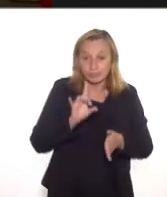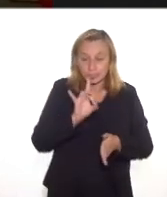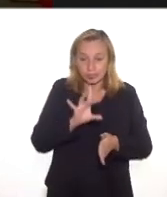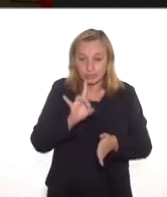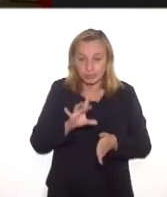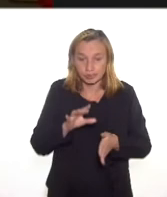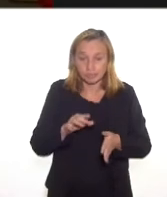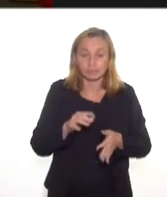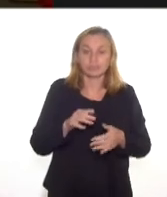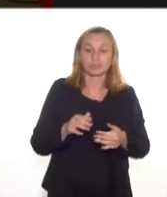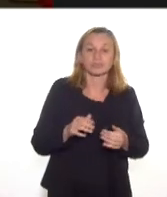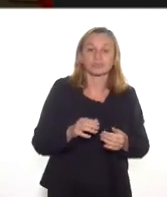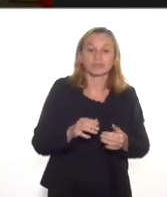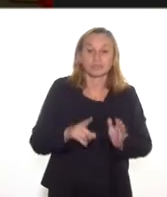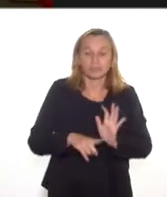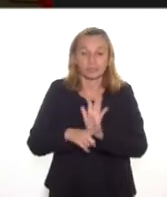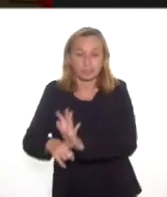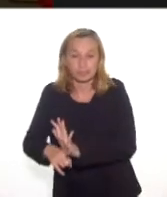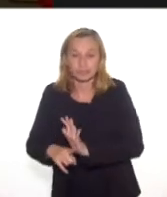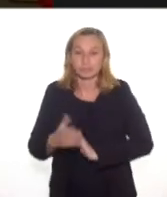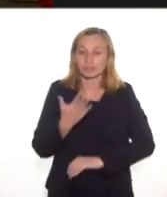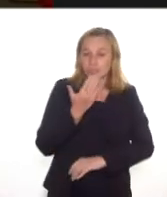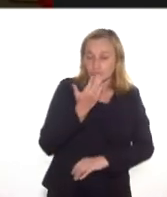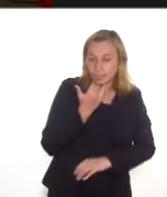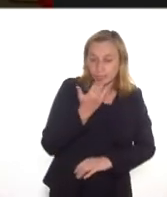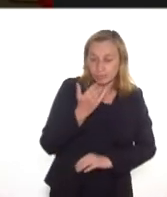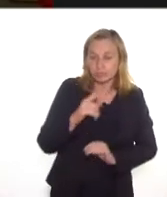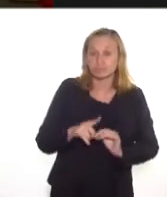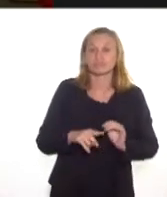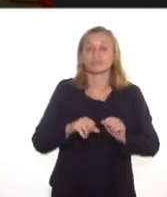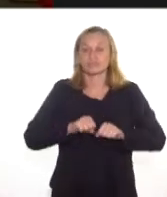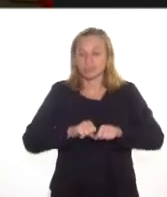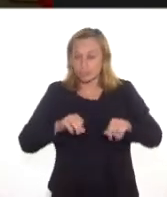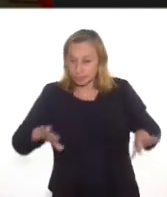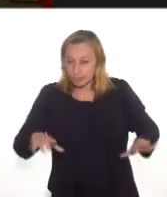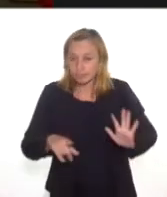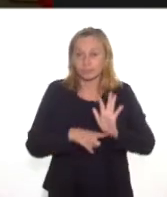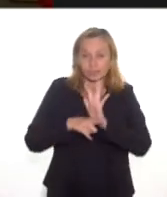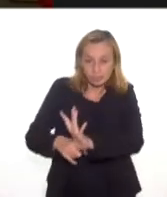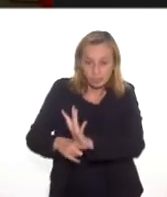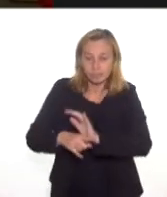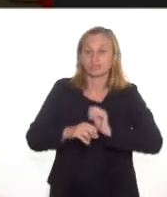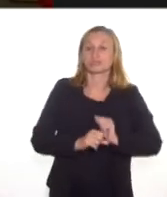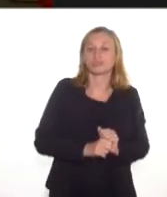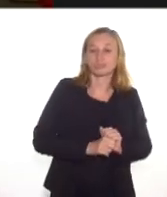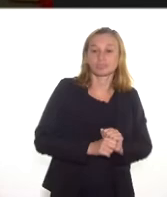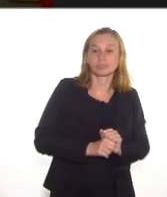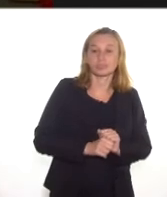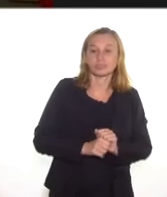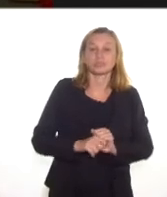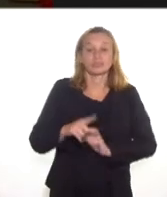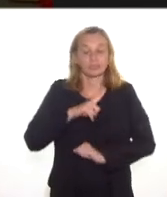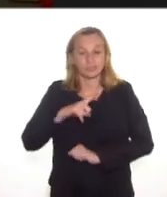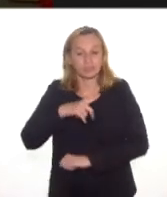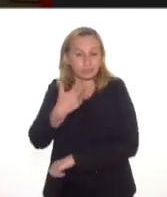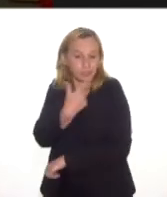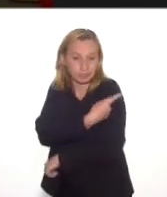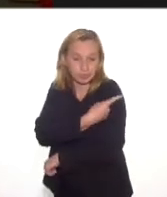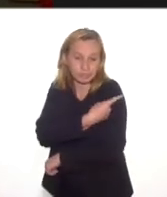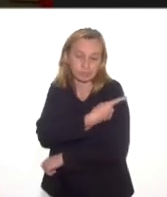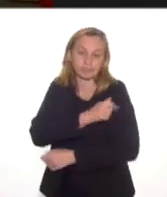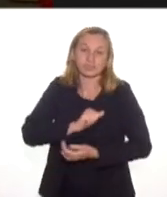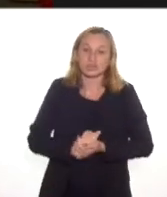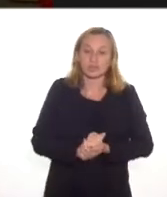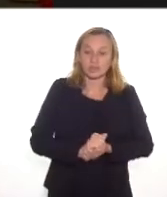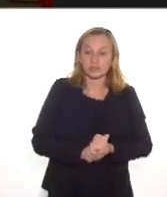Operação para matar a fome, operação para matar a Covid-19, operação para ter vacinas. Era